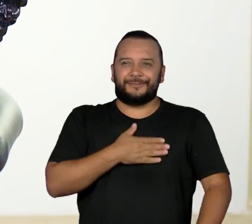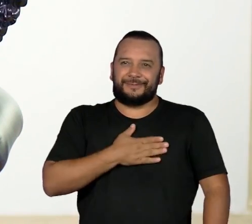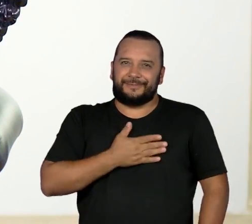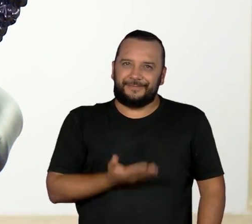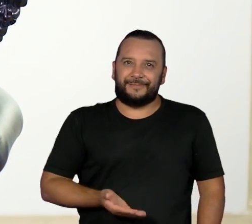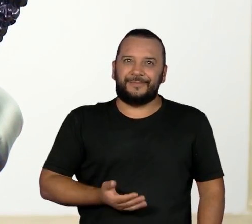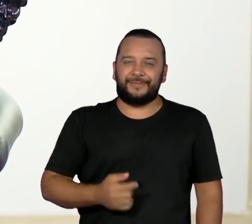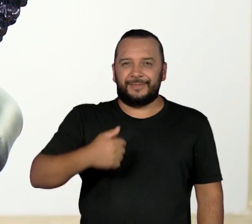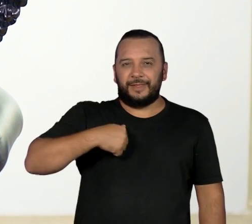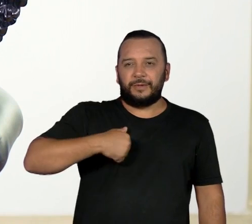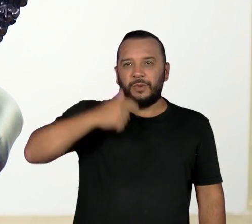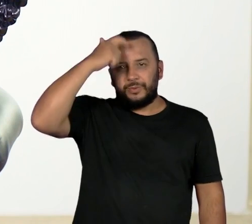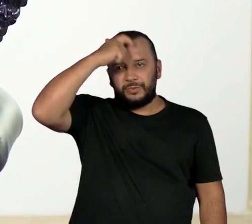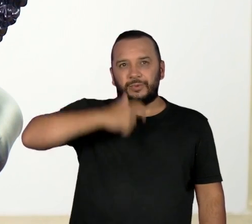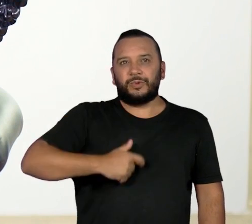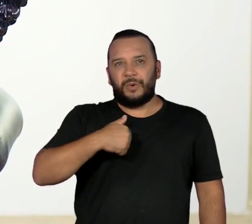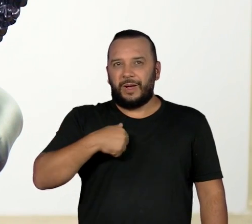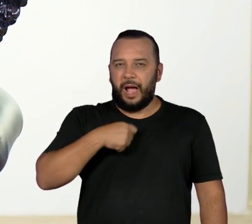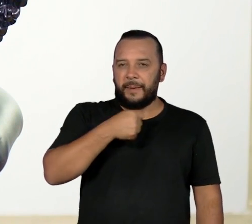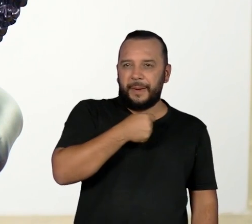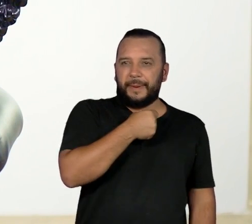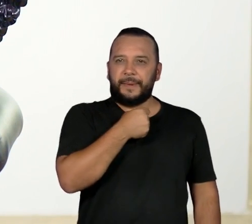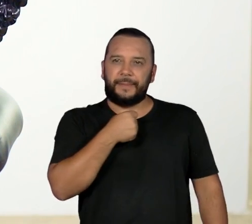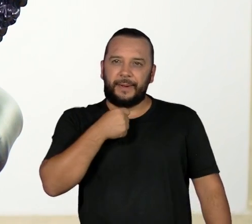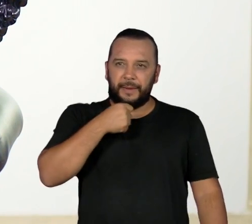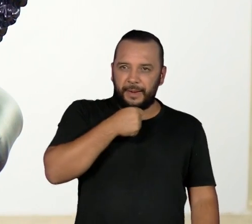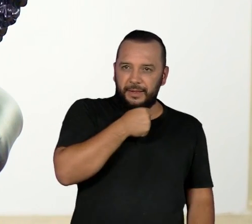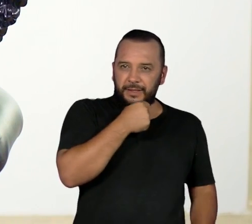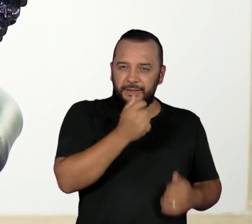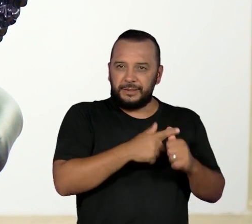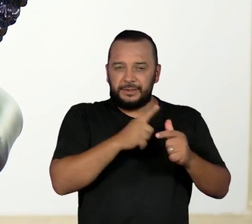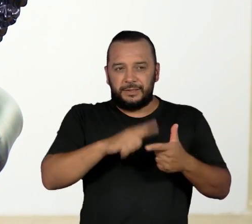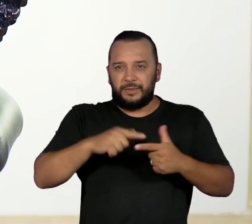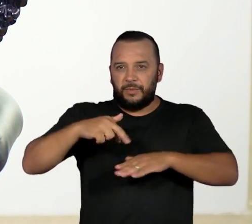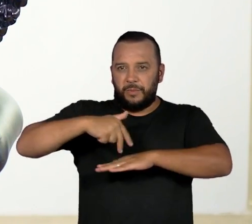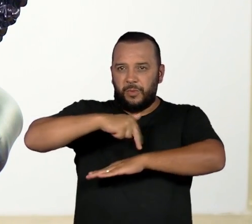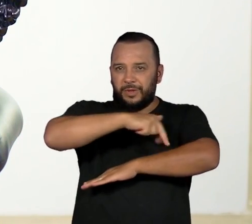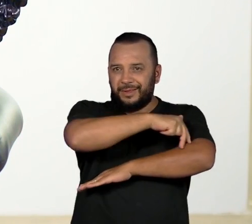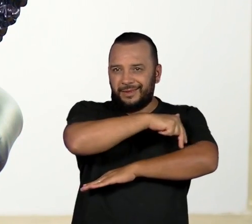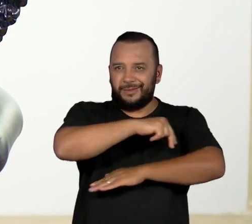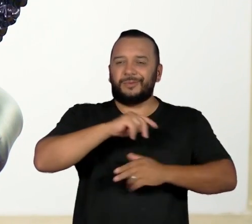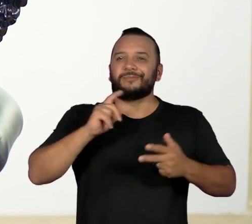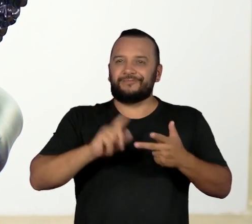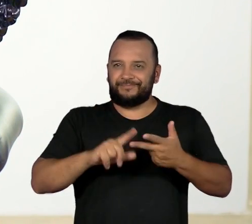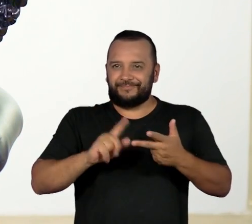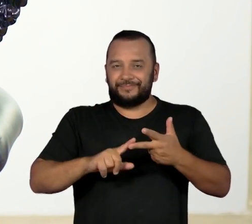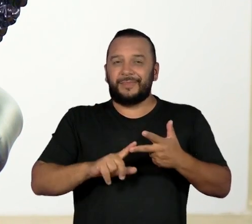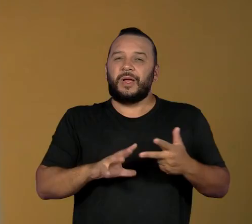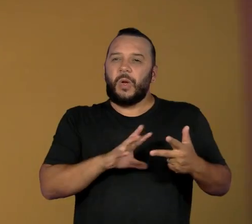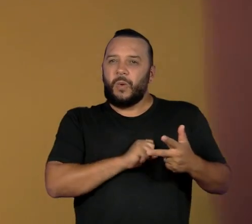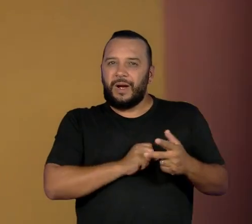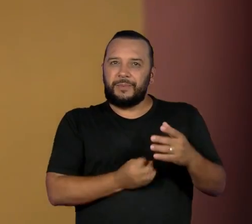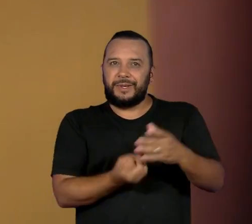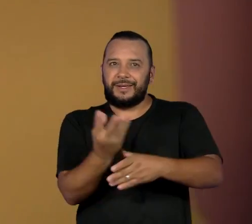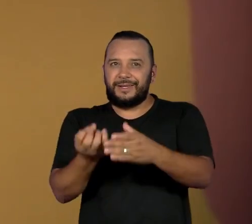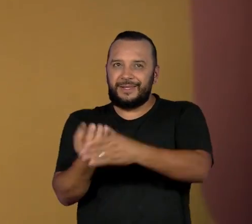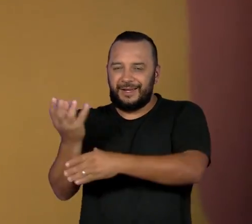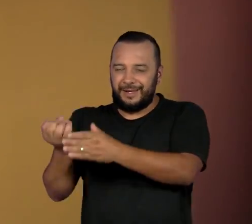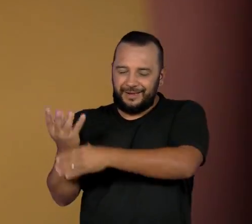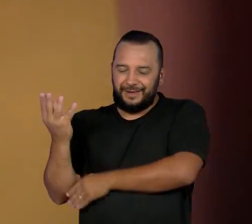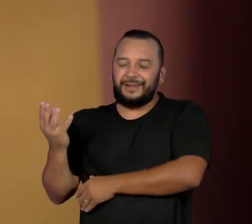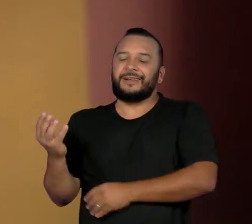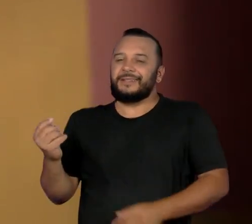sou cantor, eu sou modelo, eu amo criar, eu sou